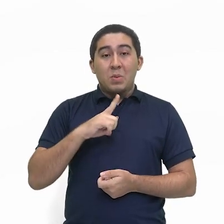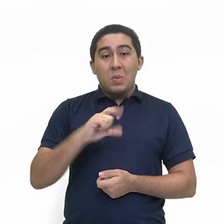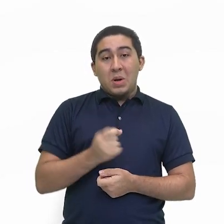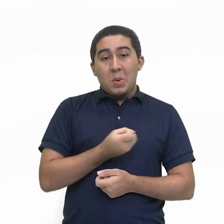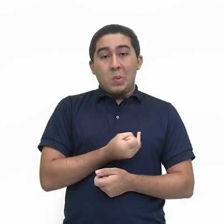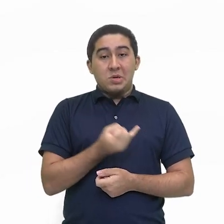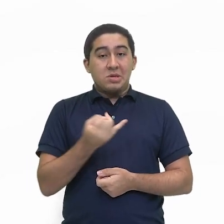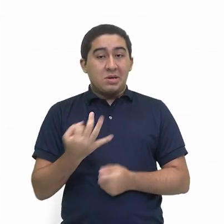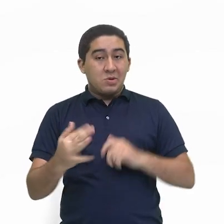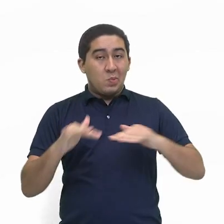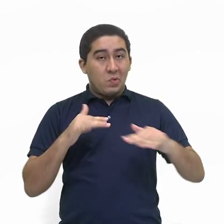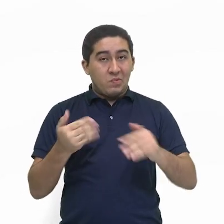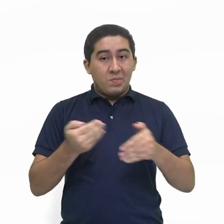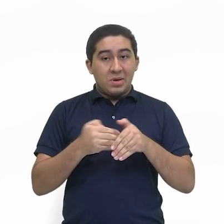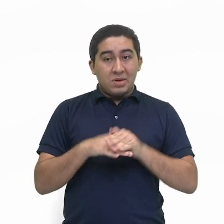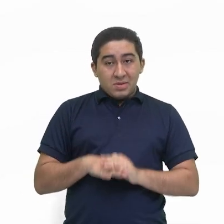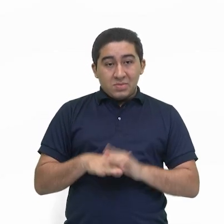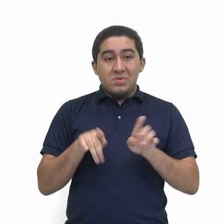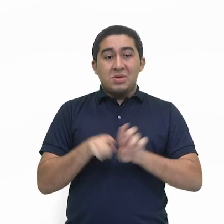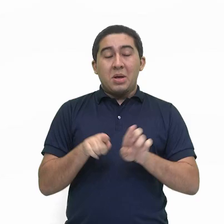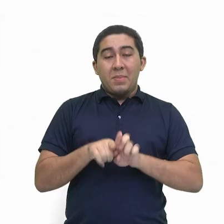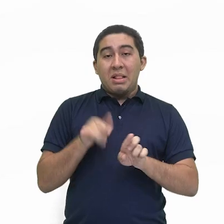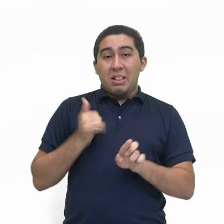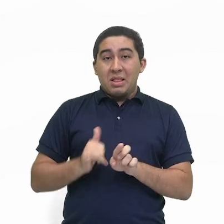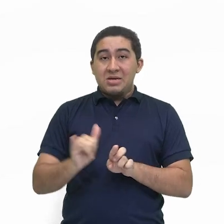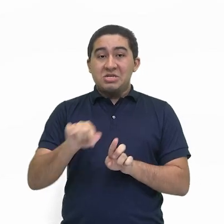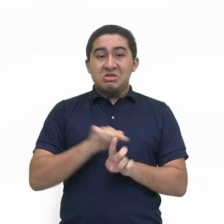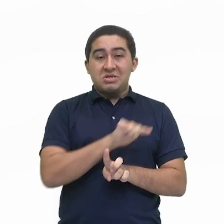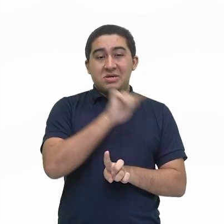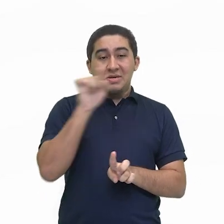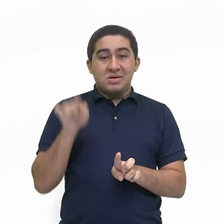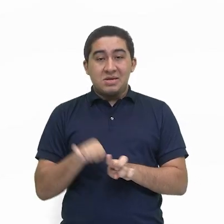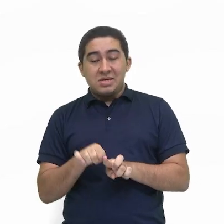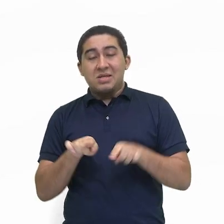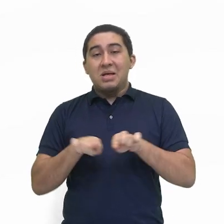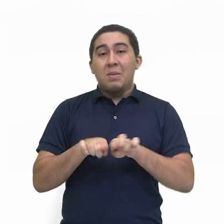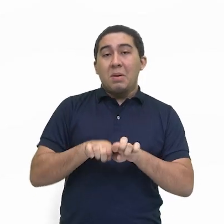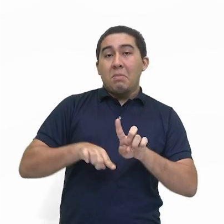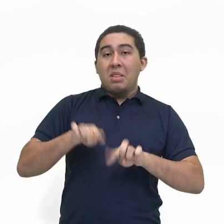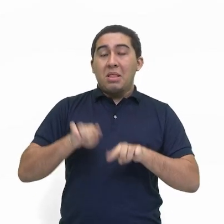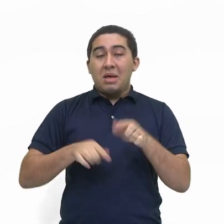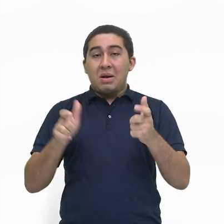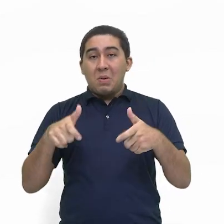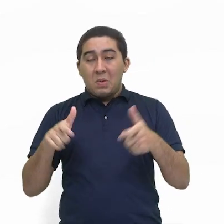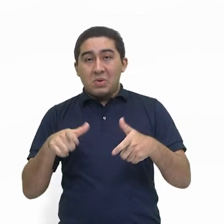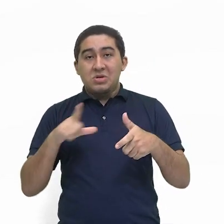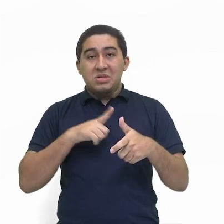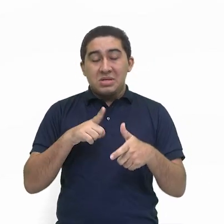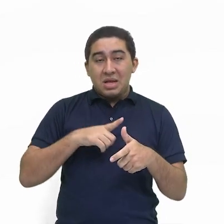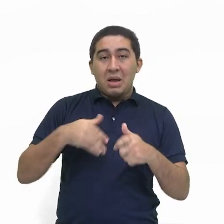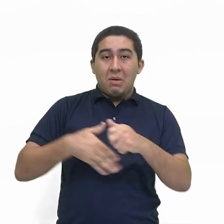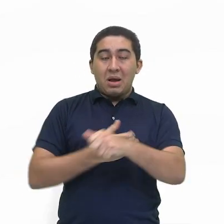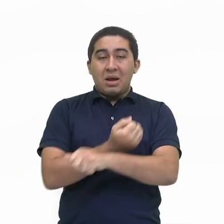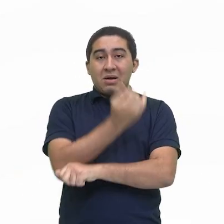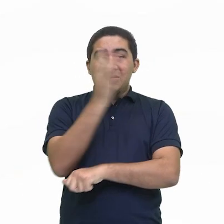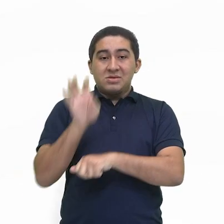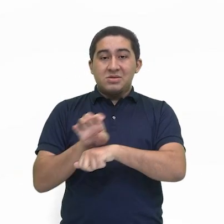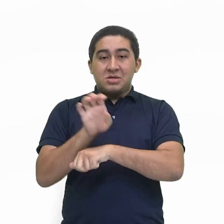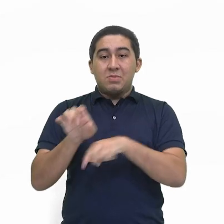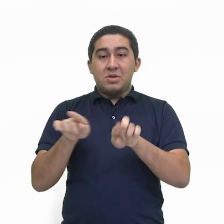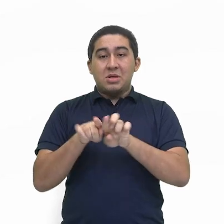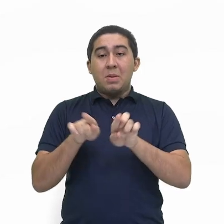Conservação da quantidade de movimento, fluxo de energia e de matéria nos ecossistemas,